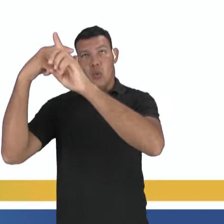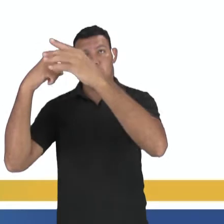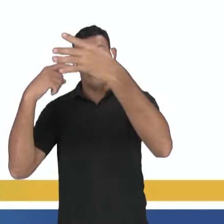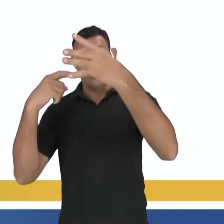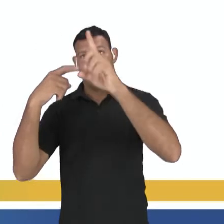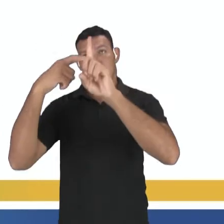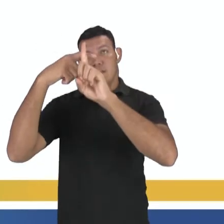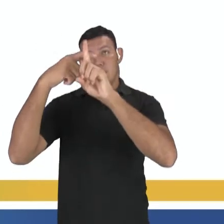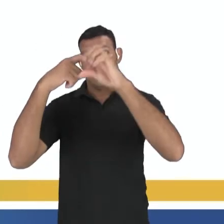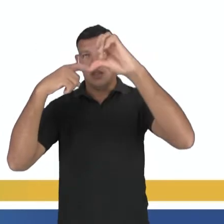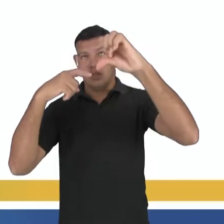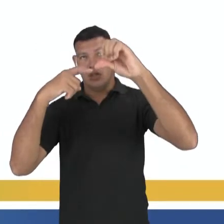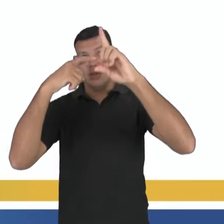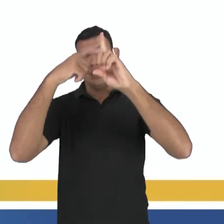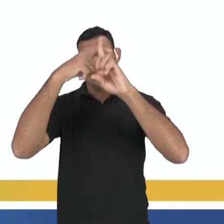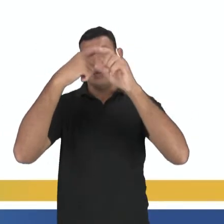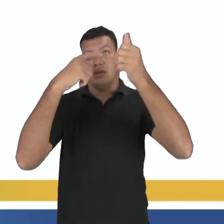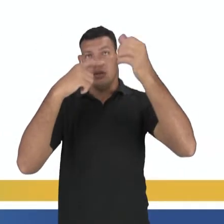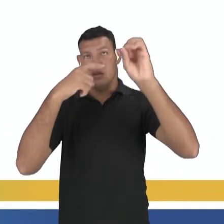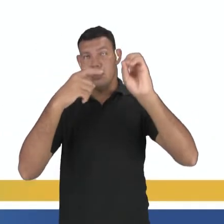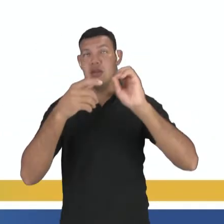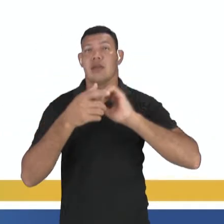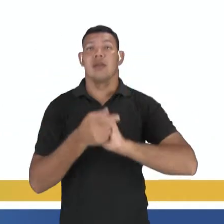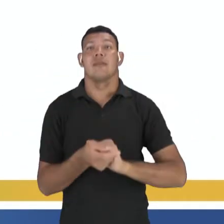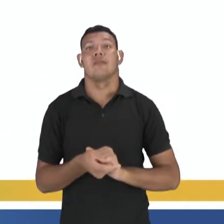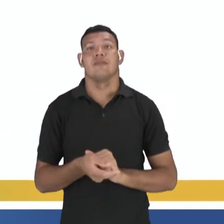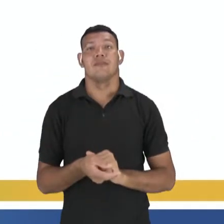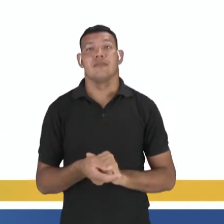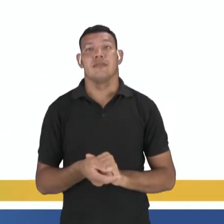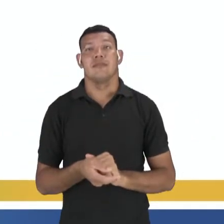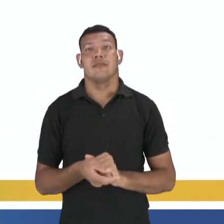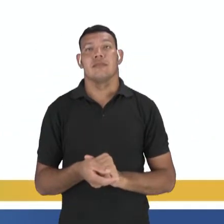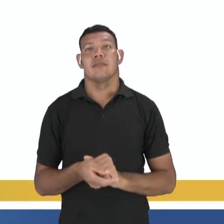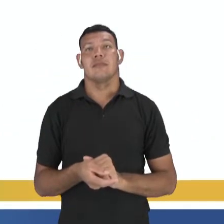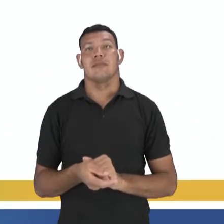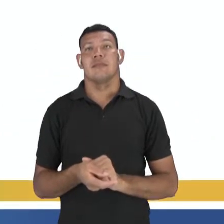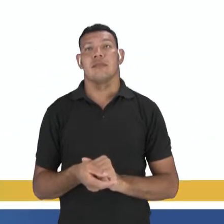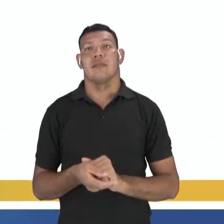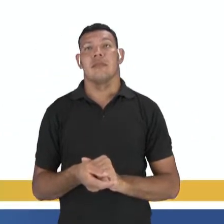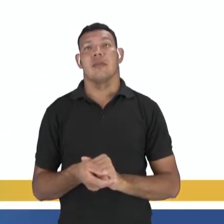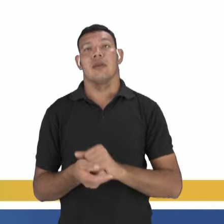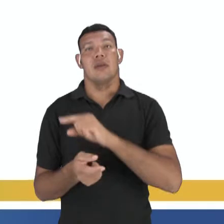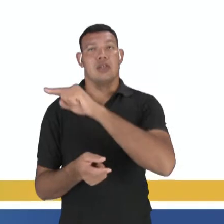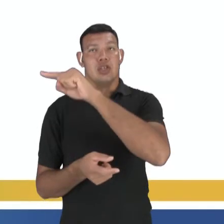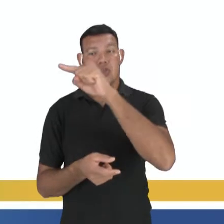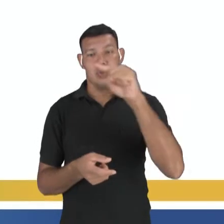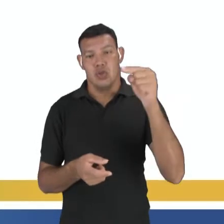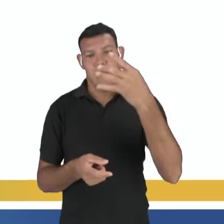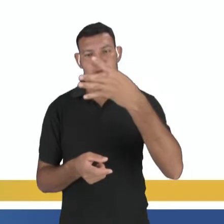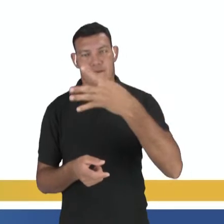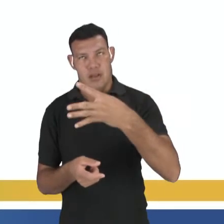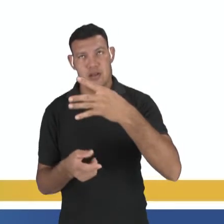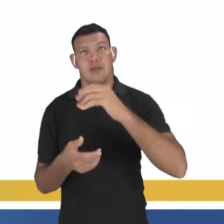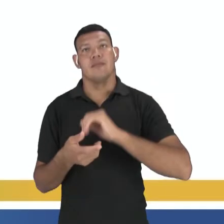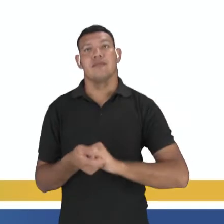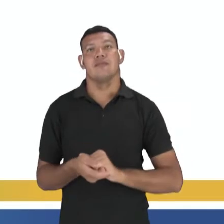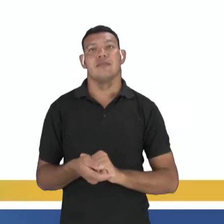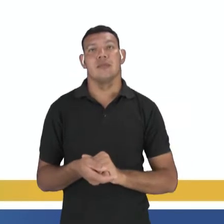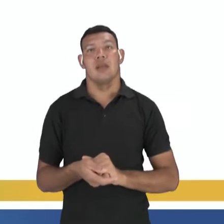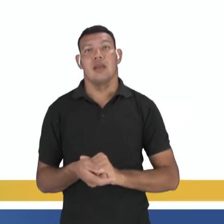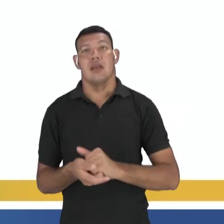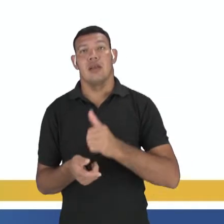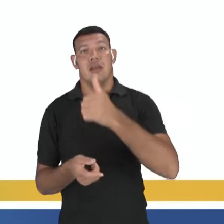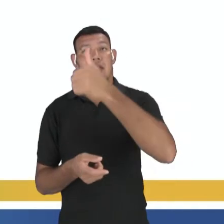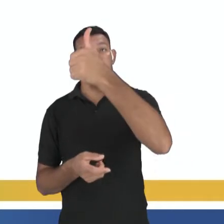10. Quando você, 8 mais 4, 12, 12 mais 9, 21, 21 mais 10, 31. Quando você divide 31